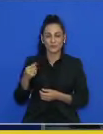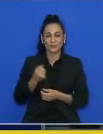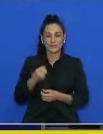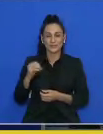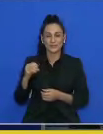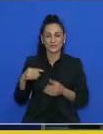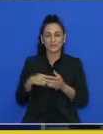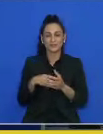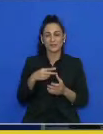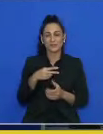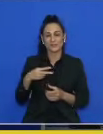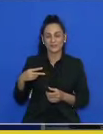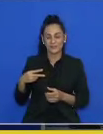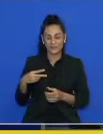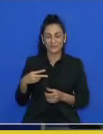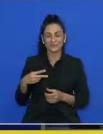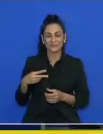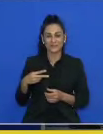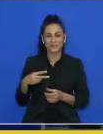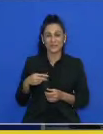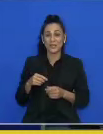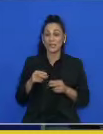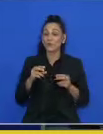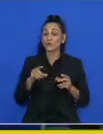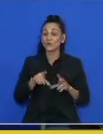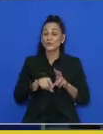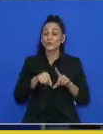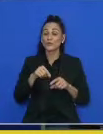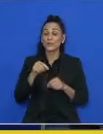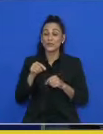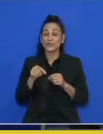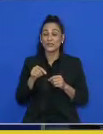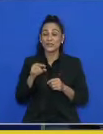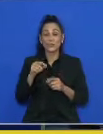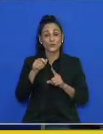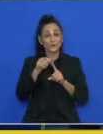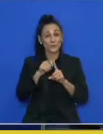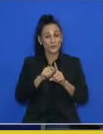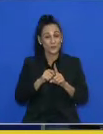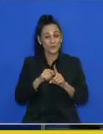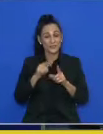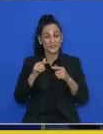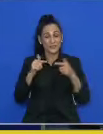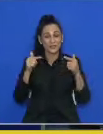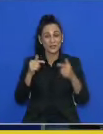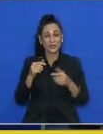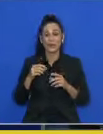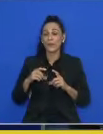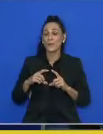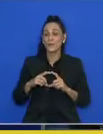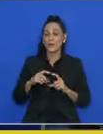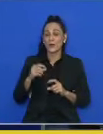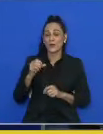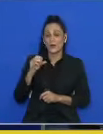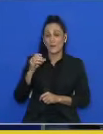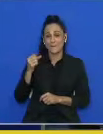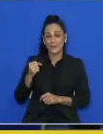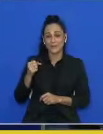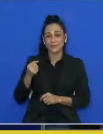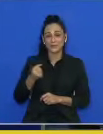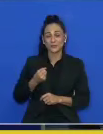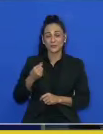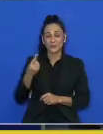bolas numeradas de 0 a 12. Sorteio do mês da sorte. Bola branca,